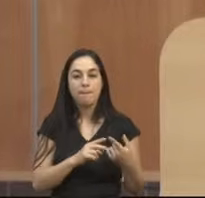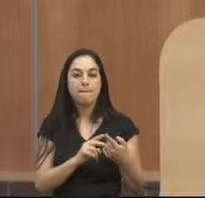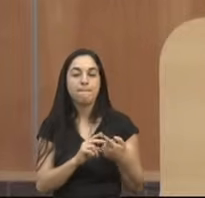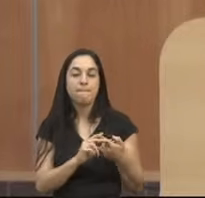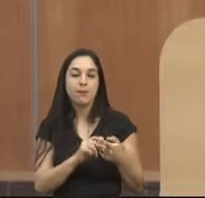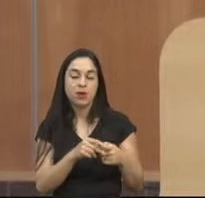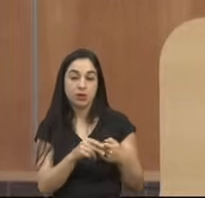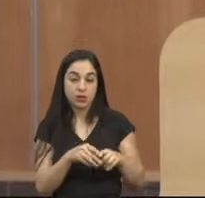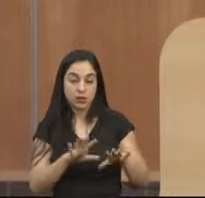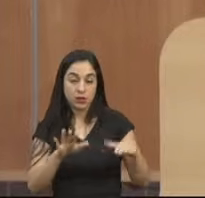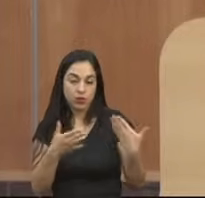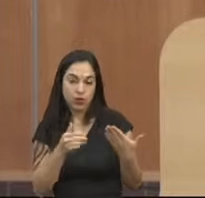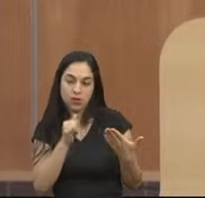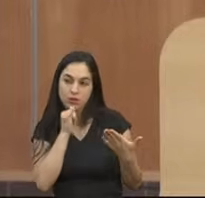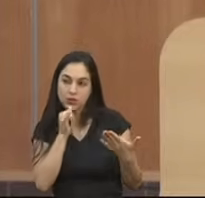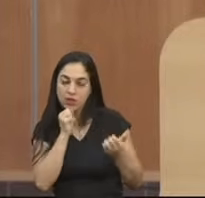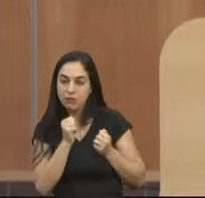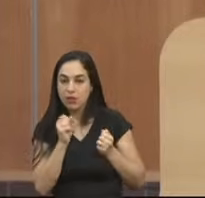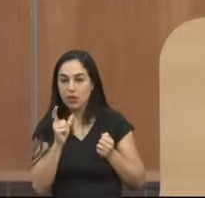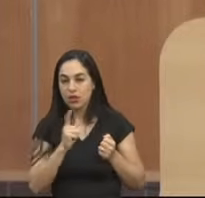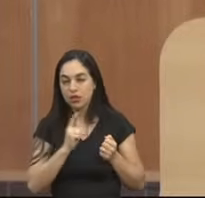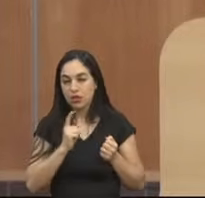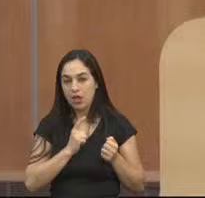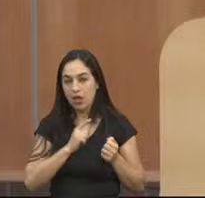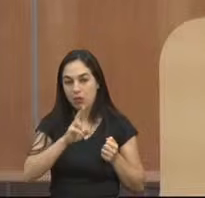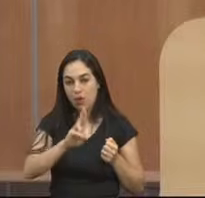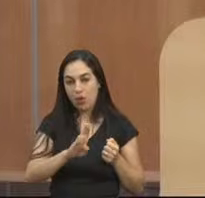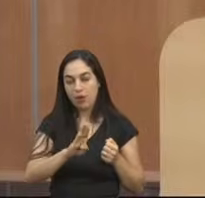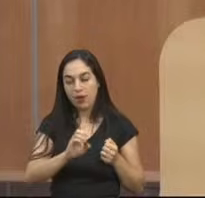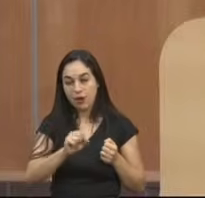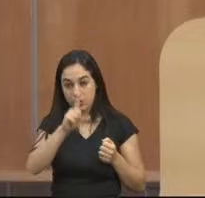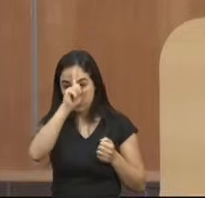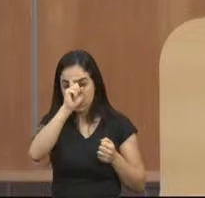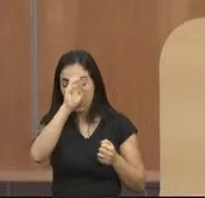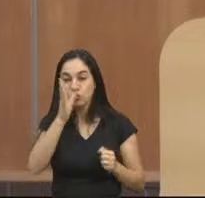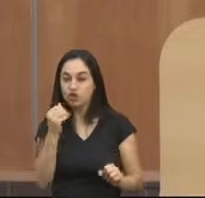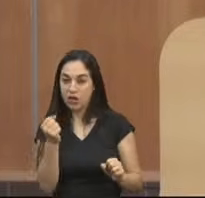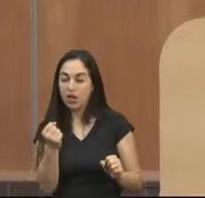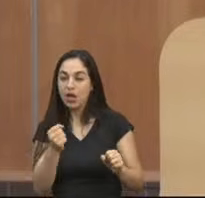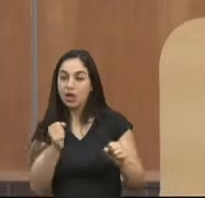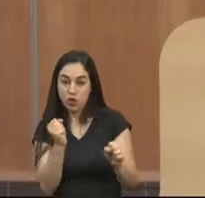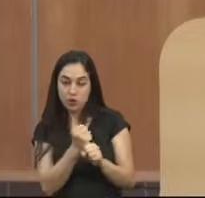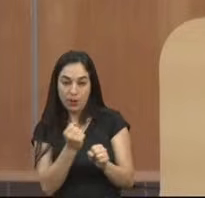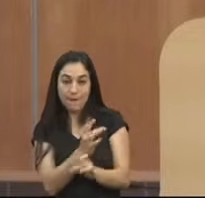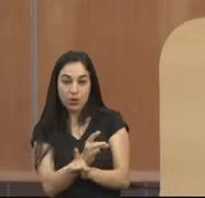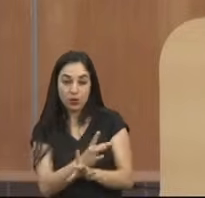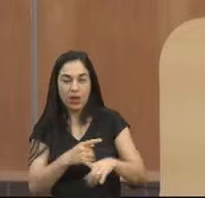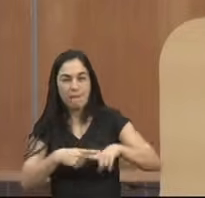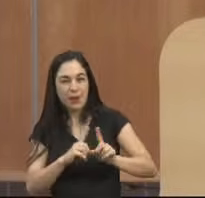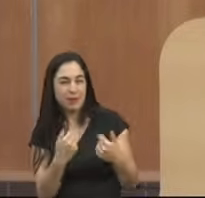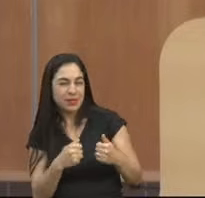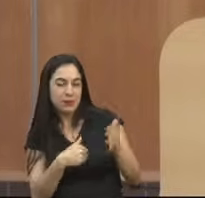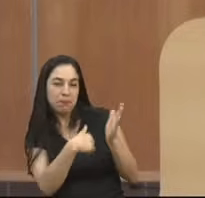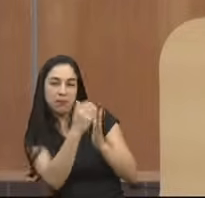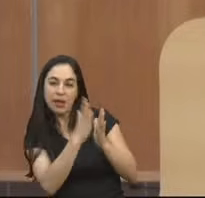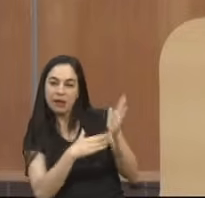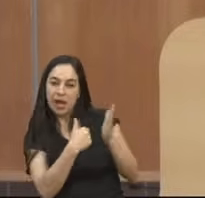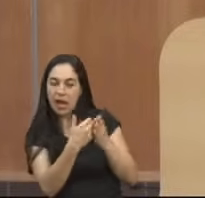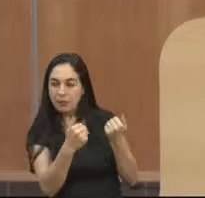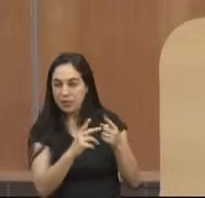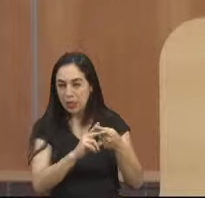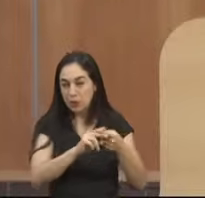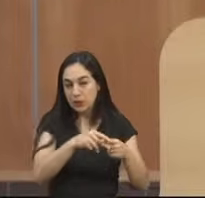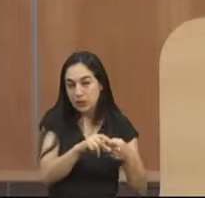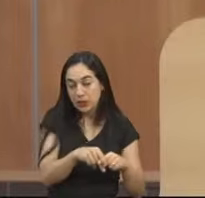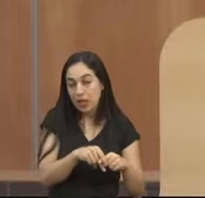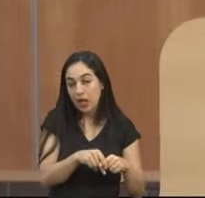manutenção, que é quando você tem que, por exemplo, uma UBS já construída e você tem que reformar ela, você tem que pintar, você tem que arrumar ela, o código é 2,